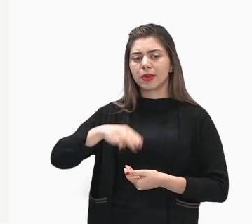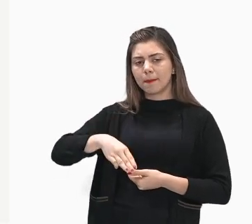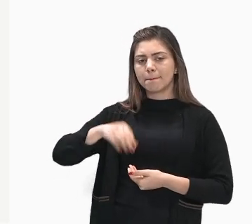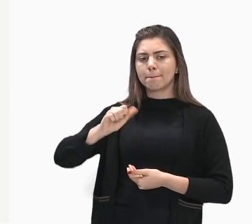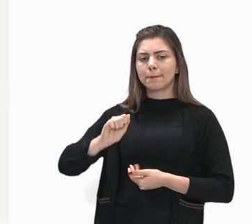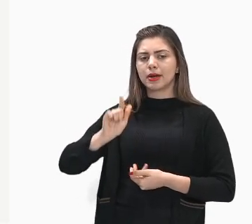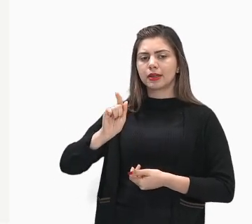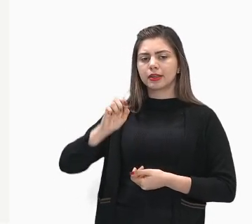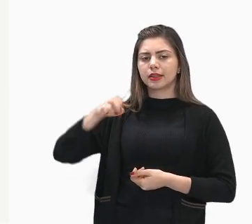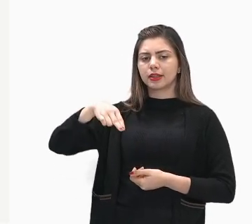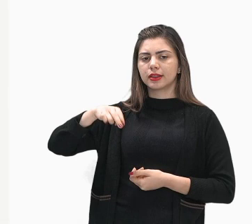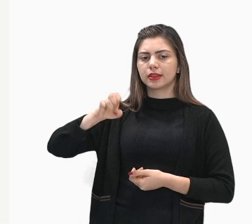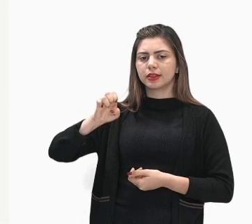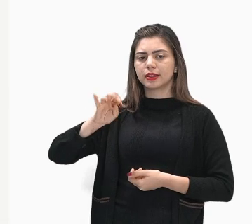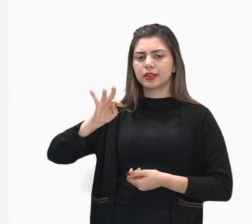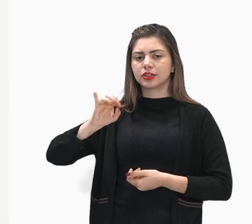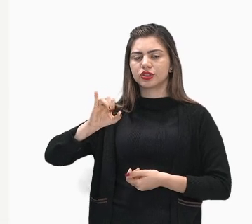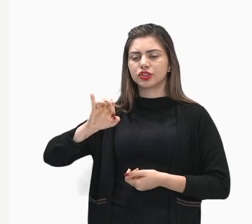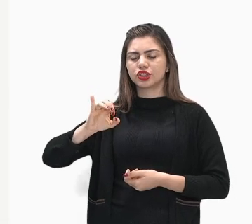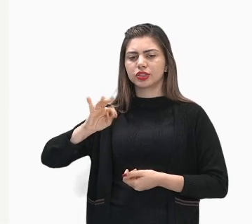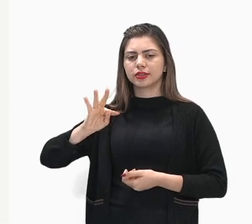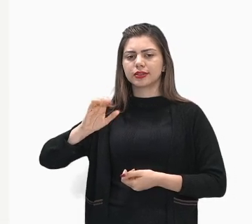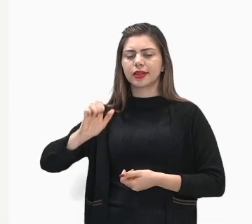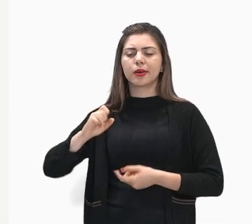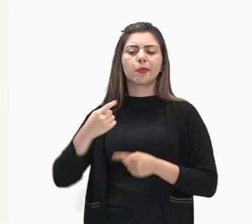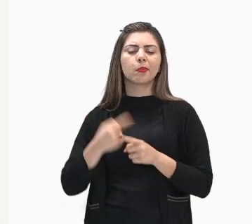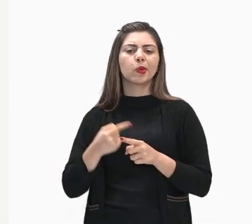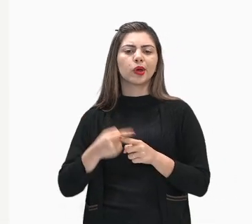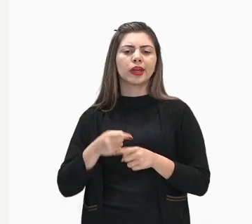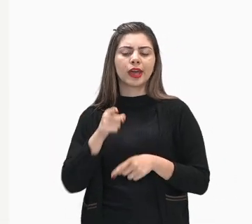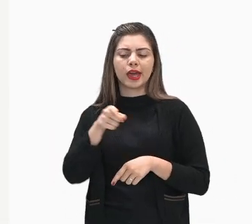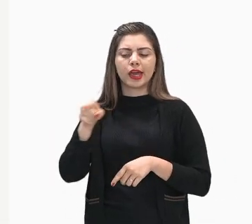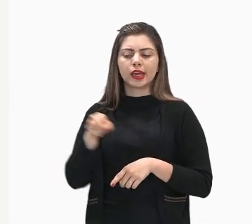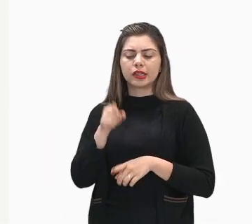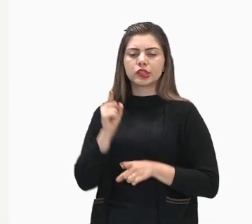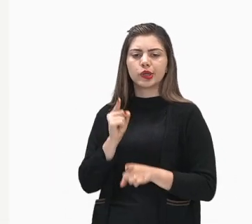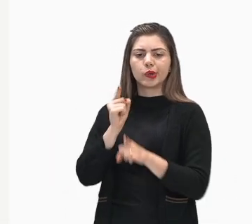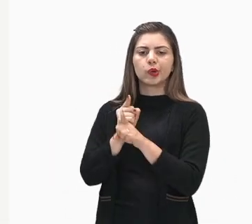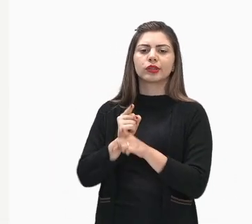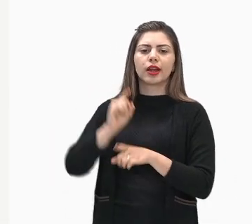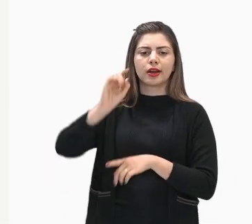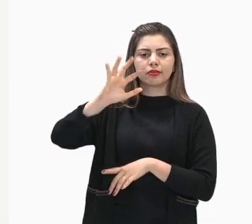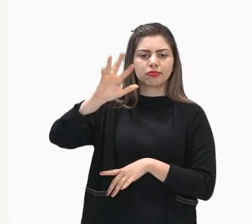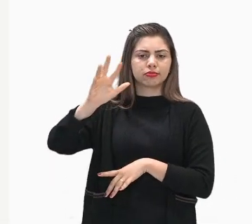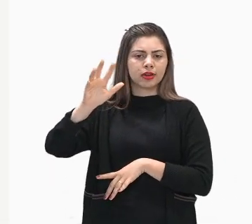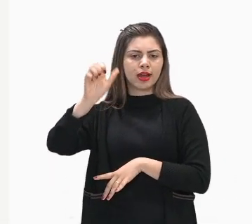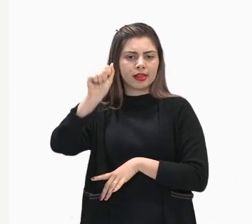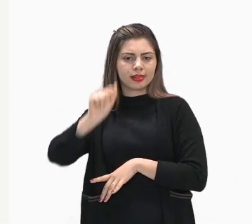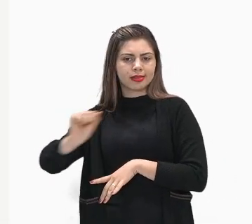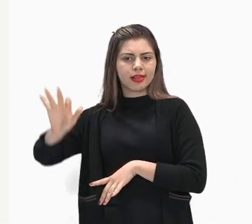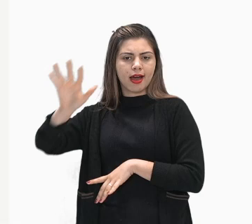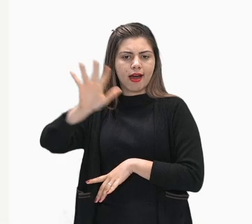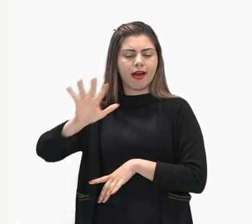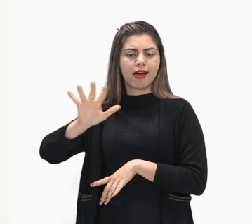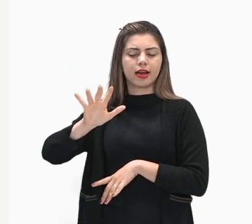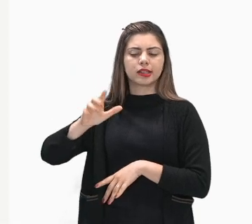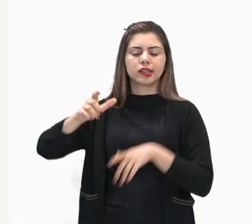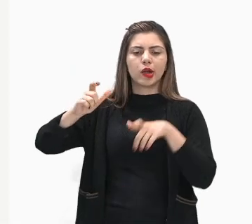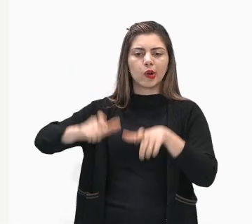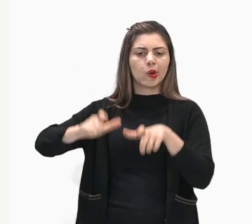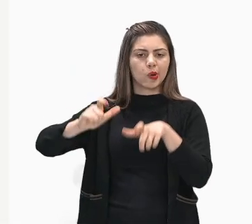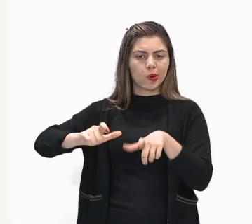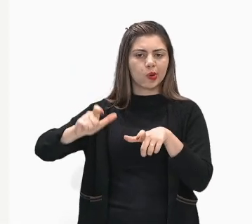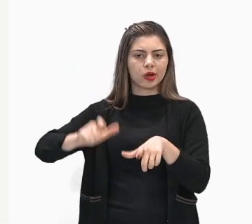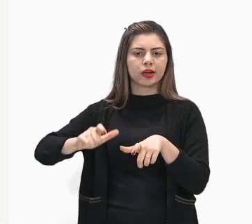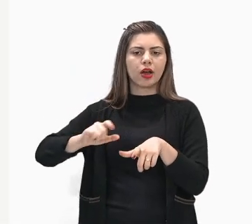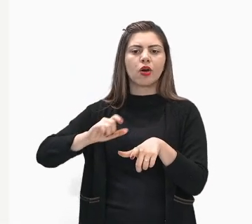ela foi encontrada pela primeira vez em uma região da Ásia conhecida na época como Magnésia. É claro